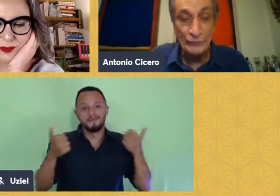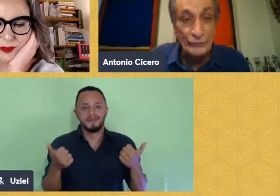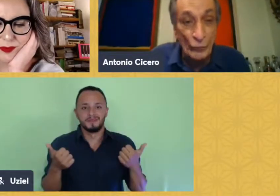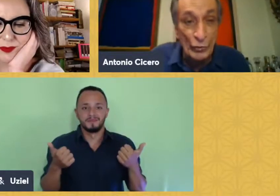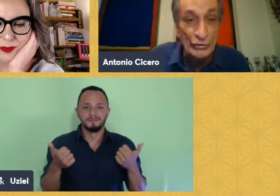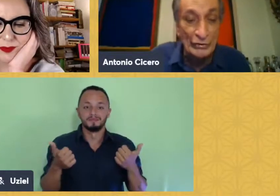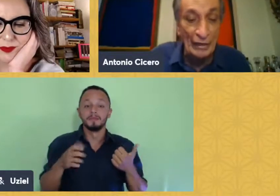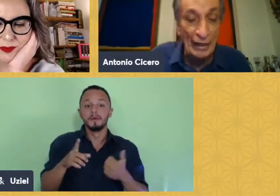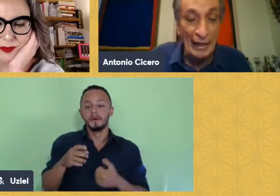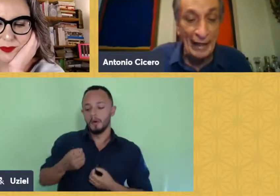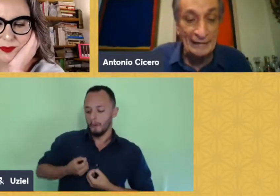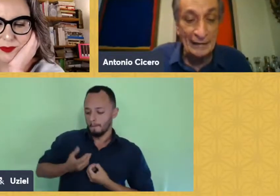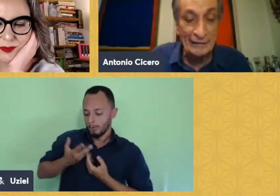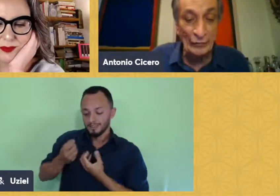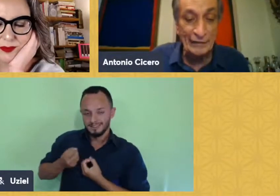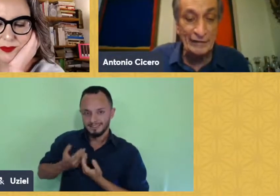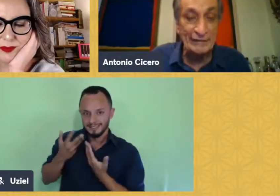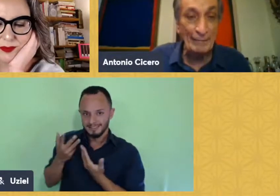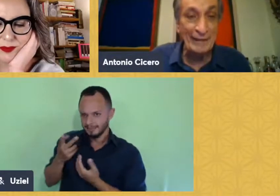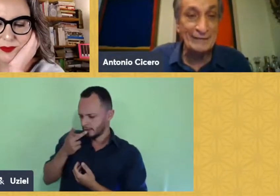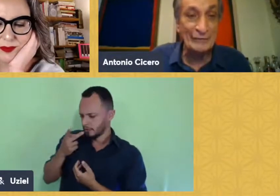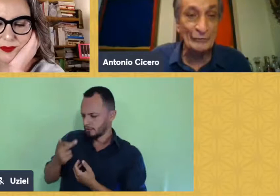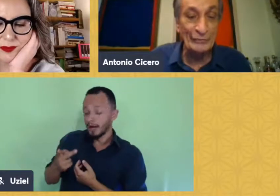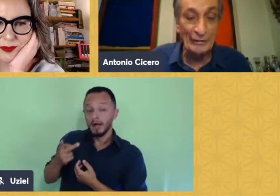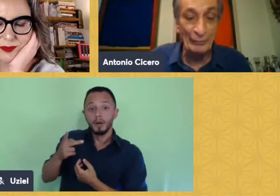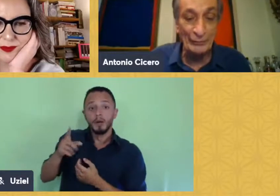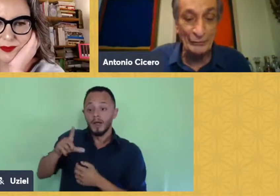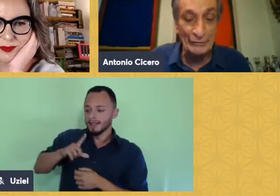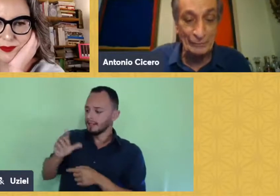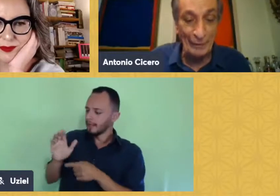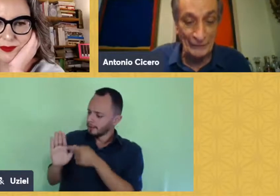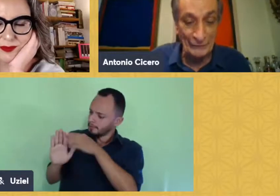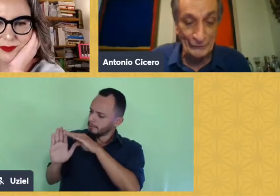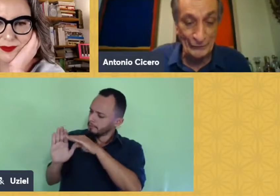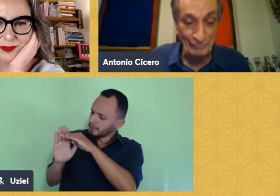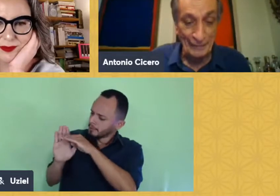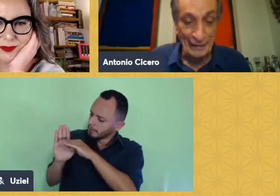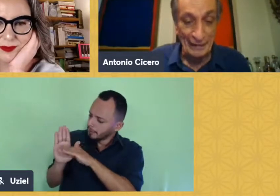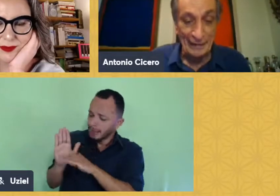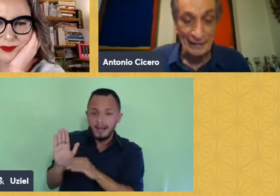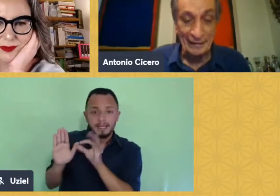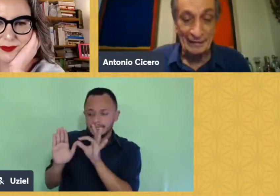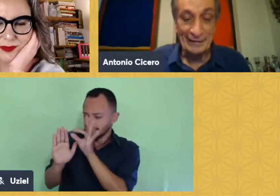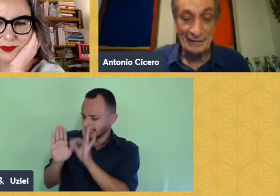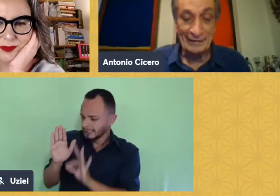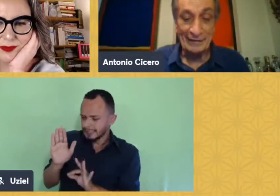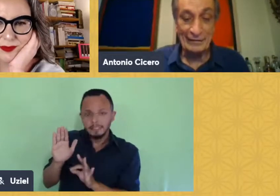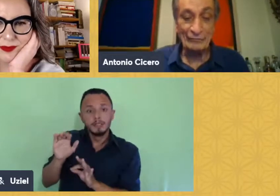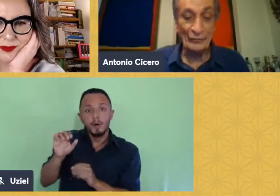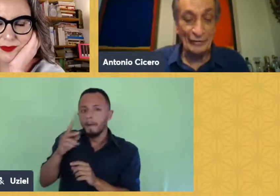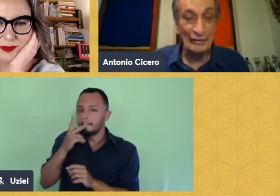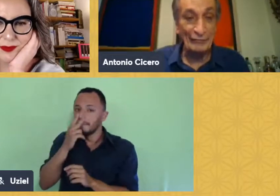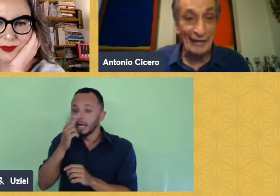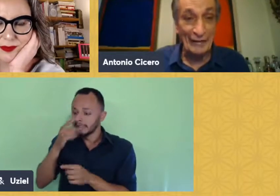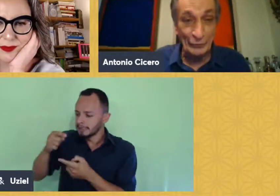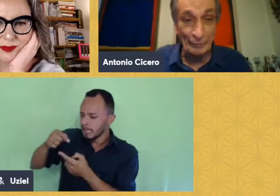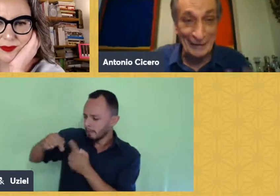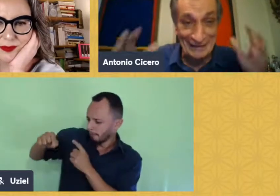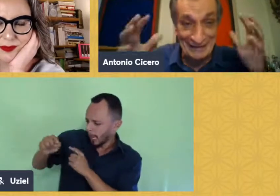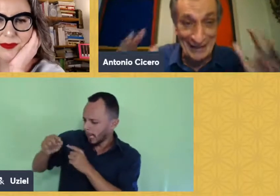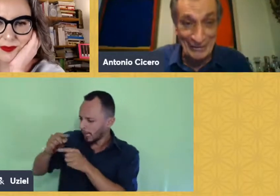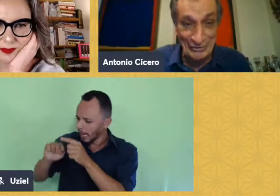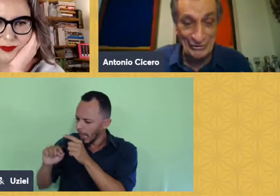e funde as categorias de apreensão do tempo e do espaço. E voltando a falar